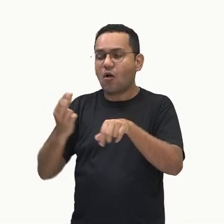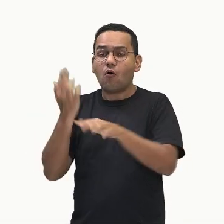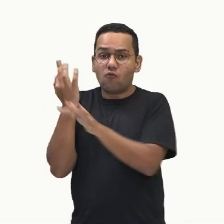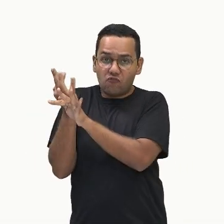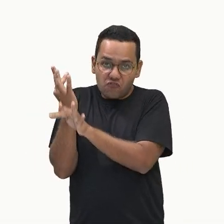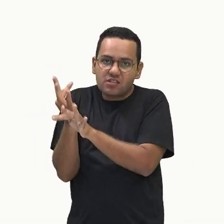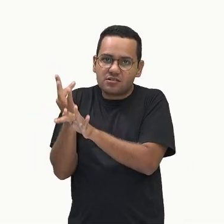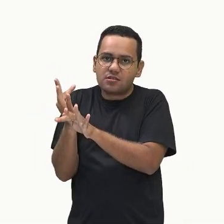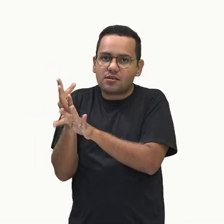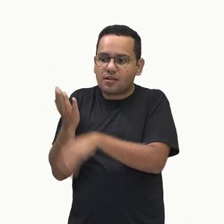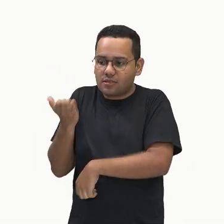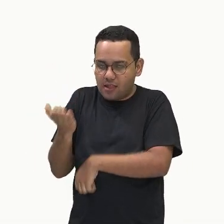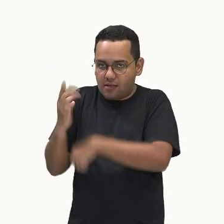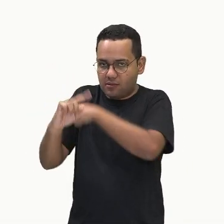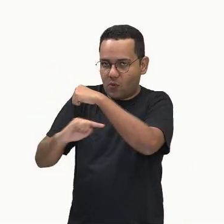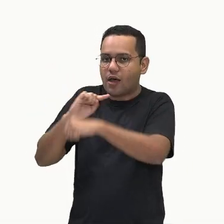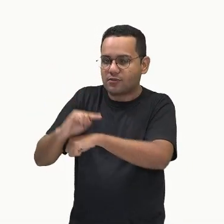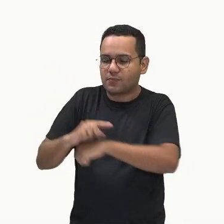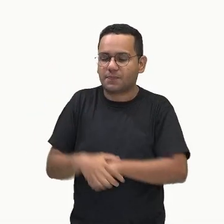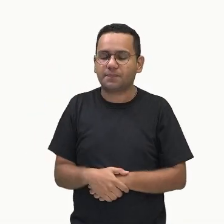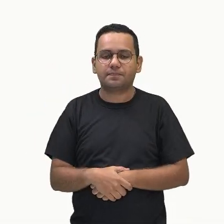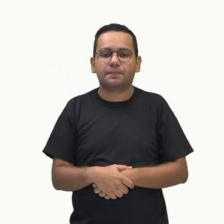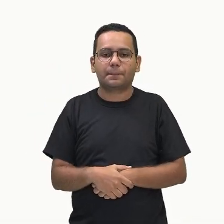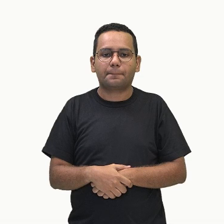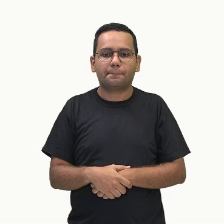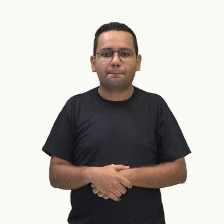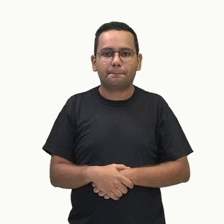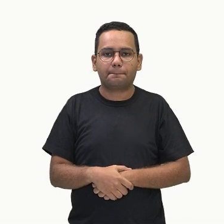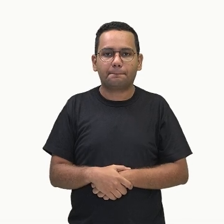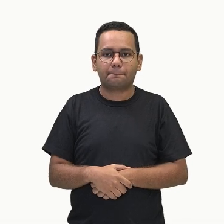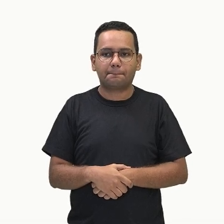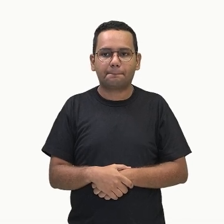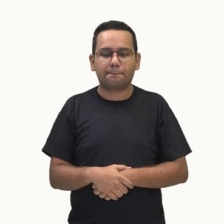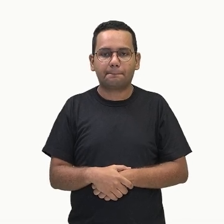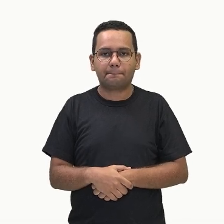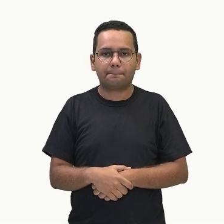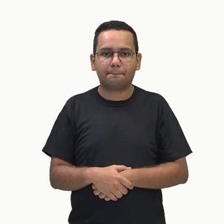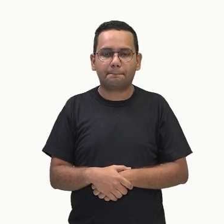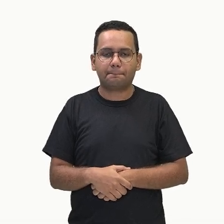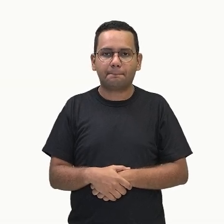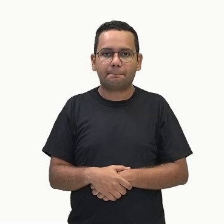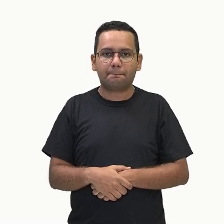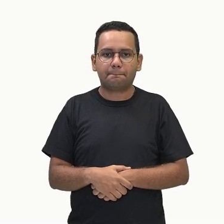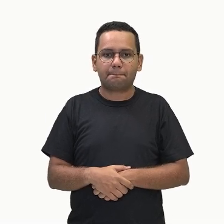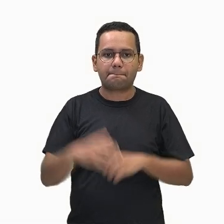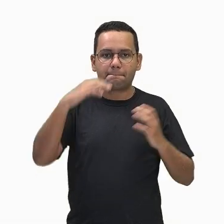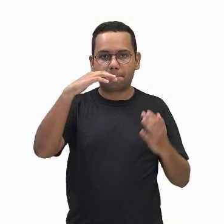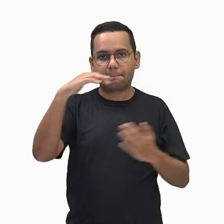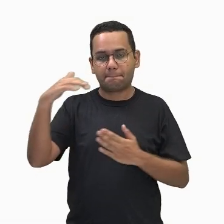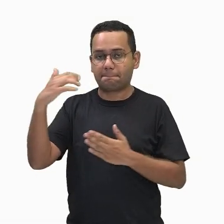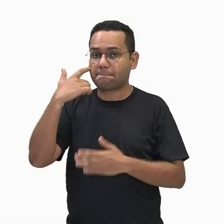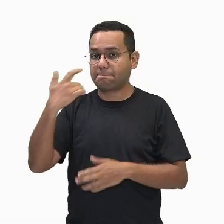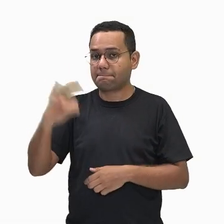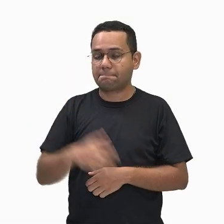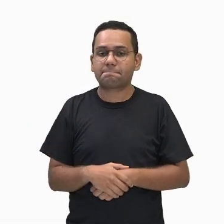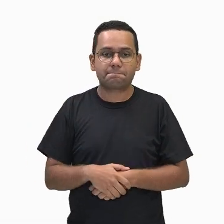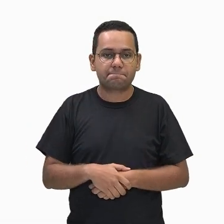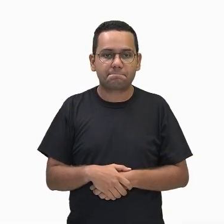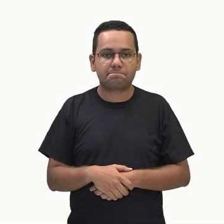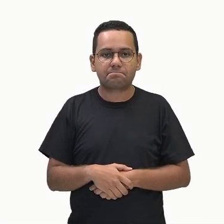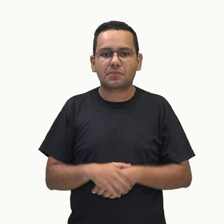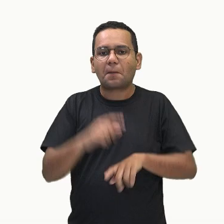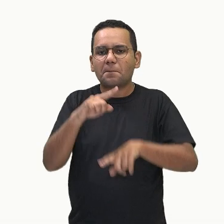átomo. E aí, nós passamos para os elementos químicos. Os